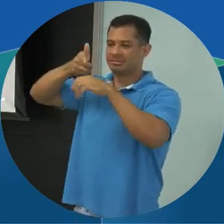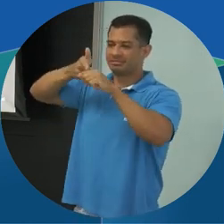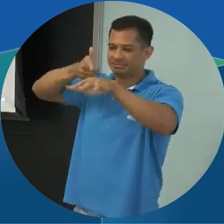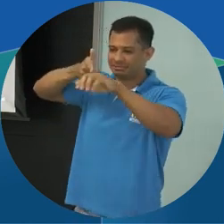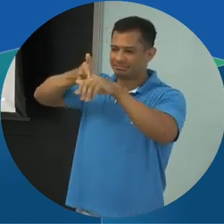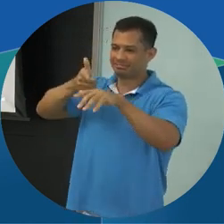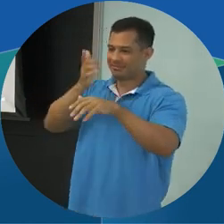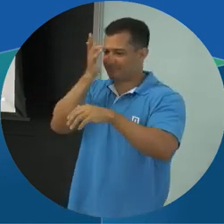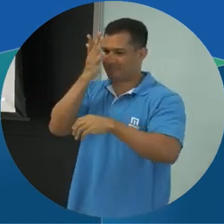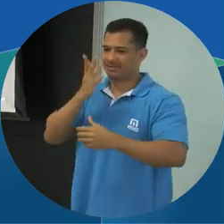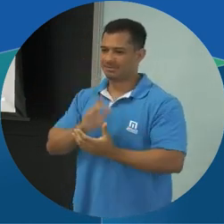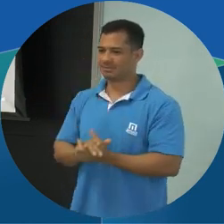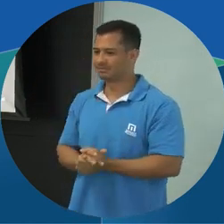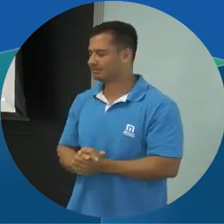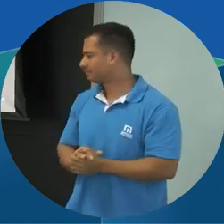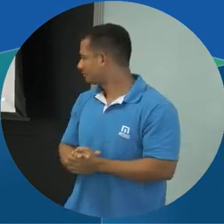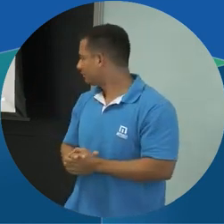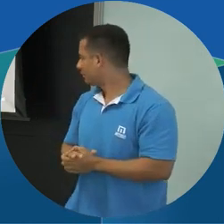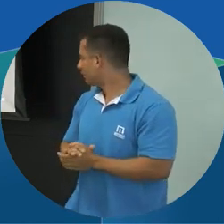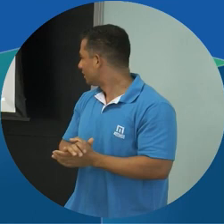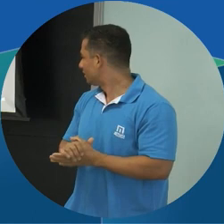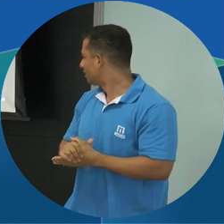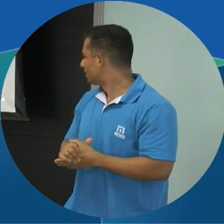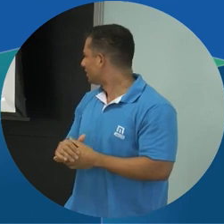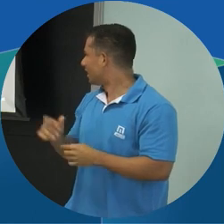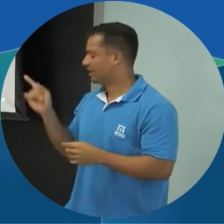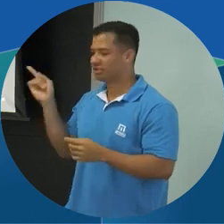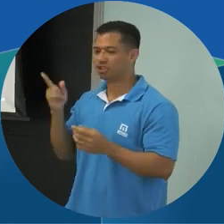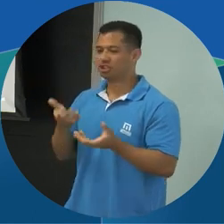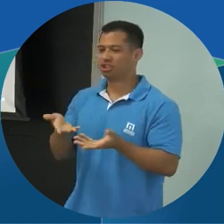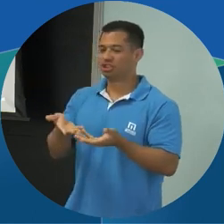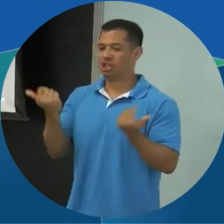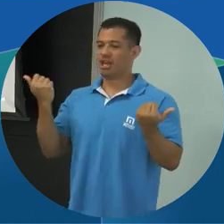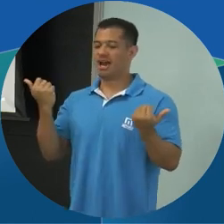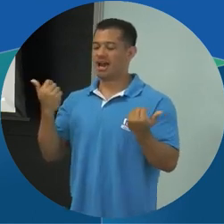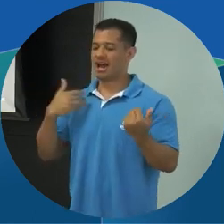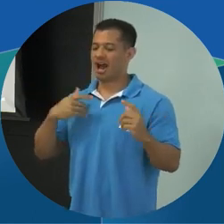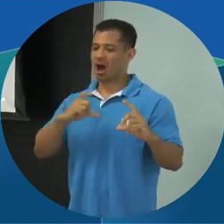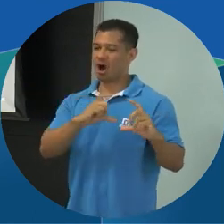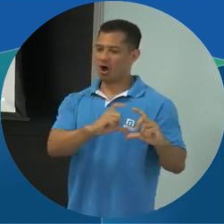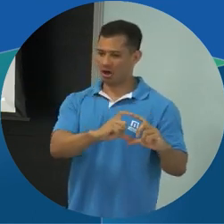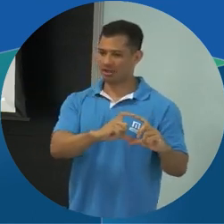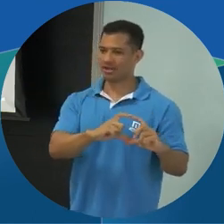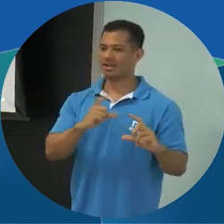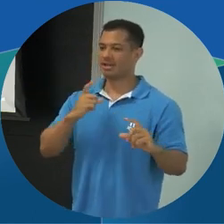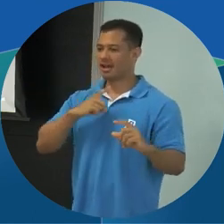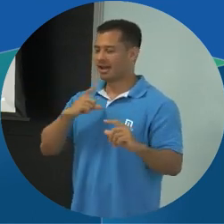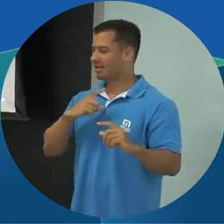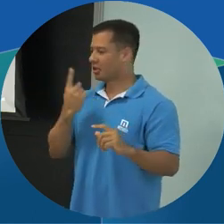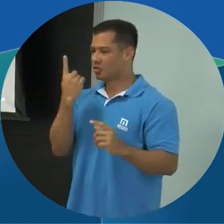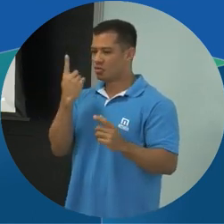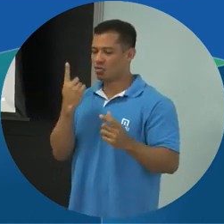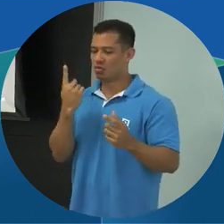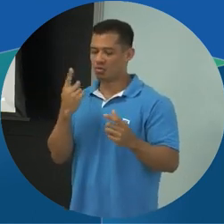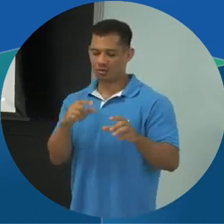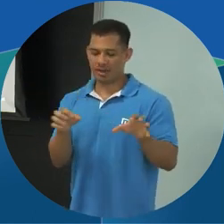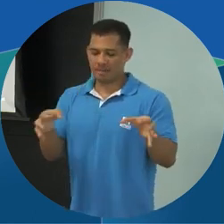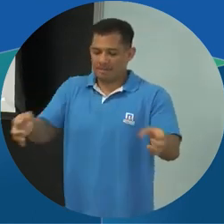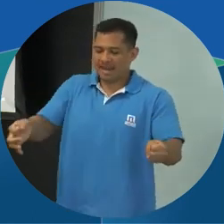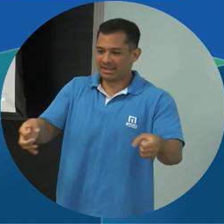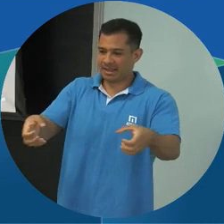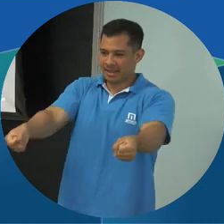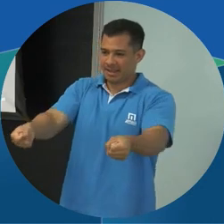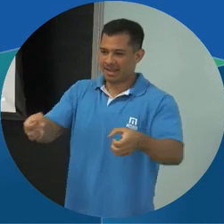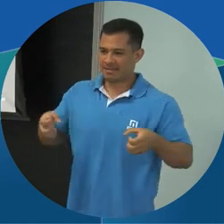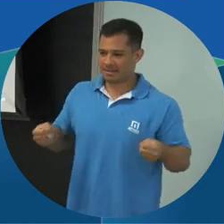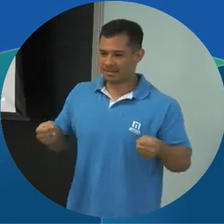aqui, a gente faz essa remoção aqui das rodas, né? E ele tem um dispositivo para você prender ele